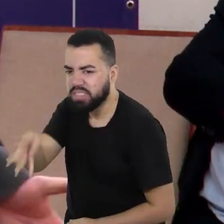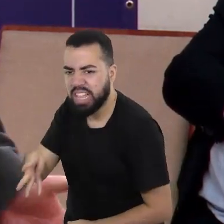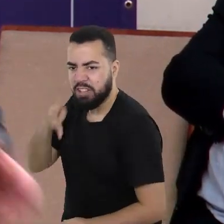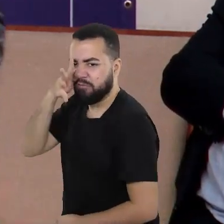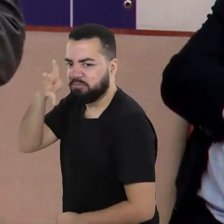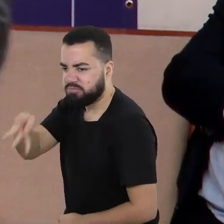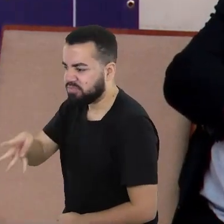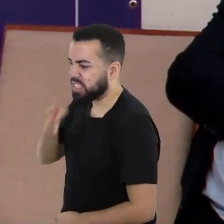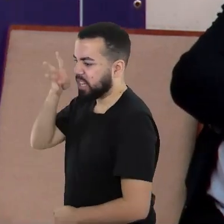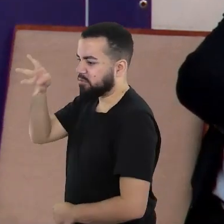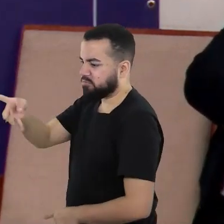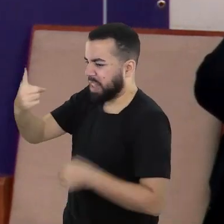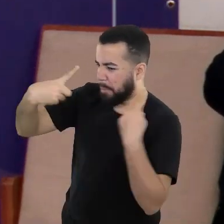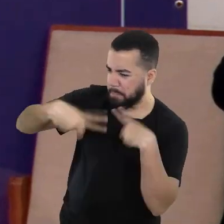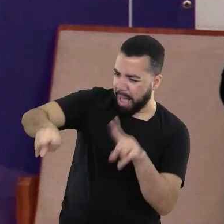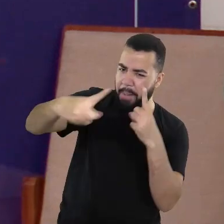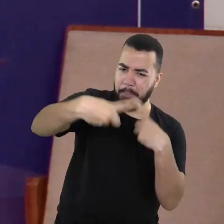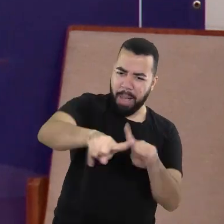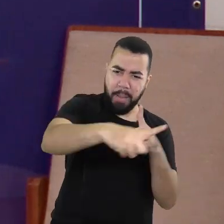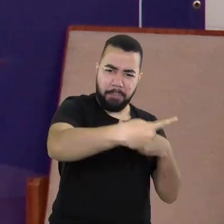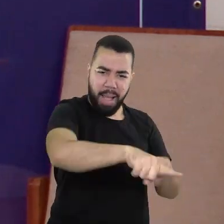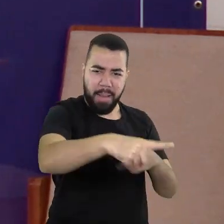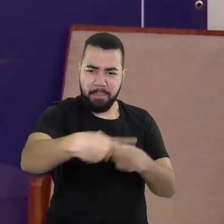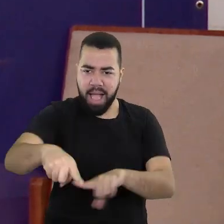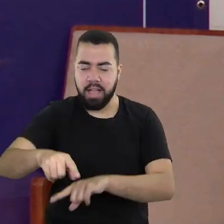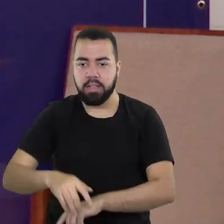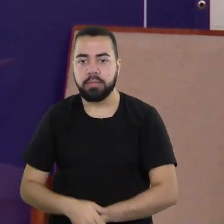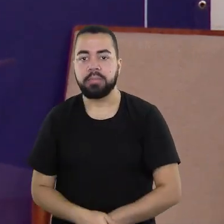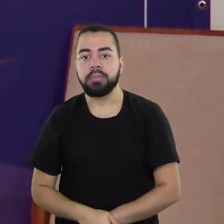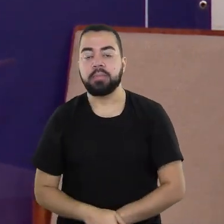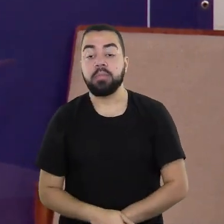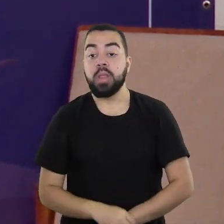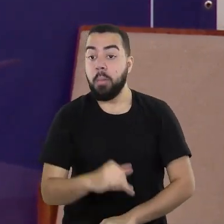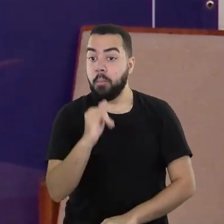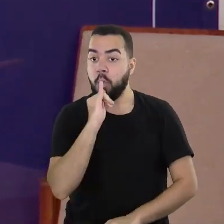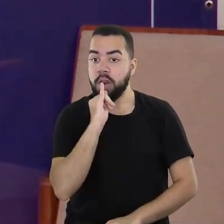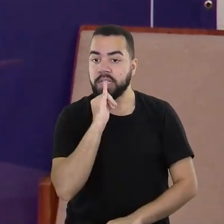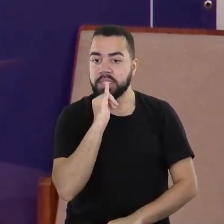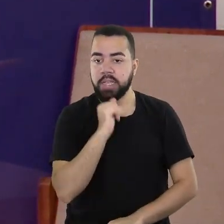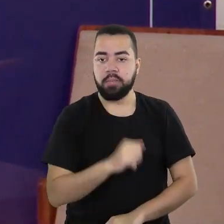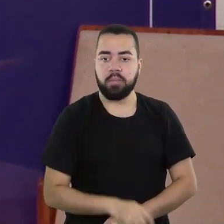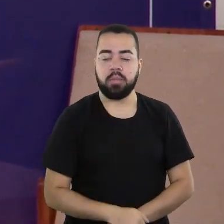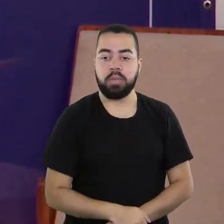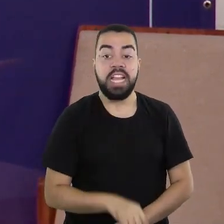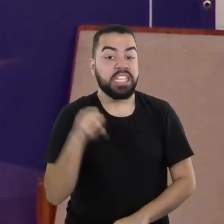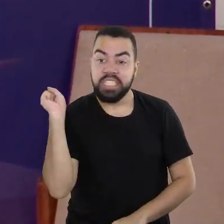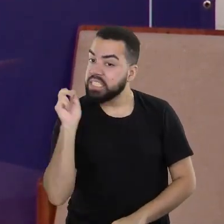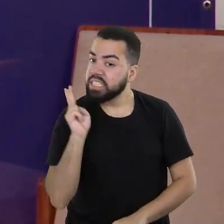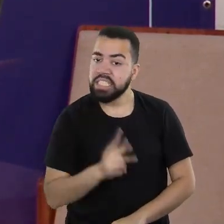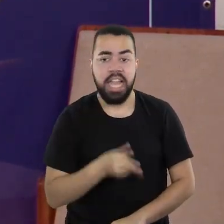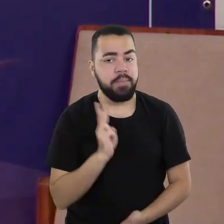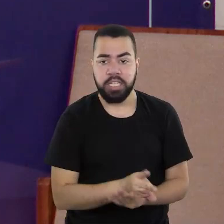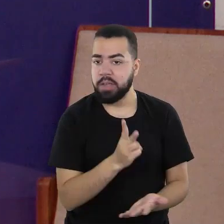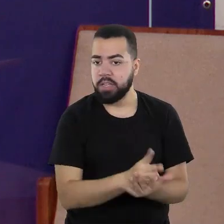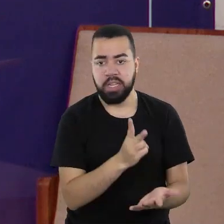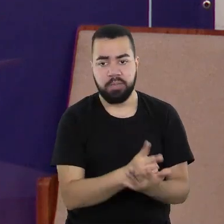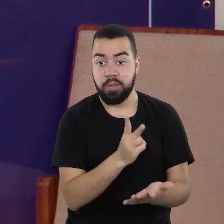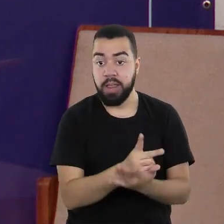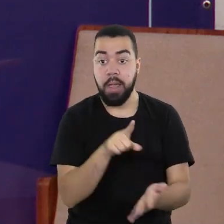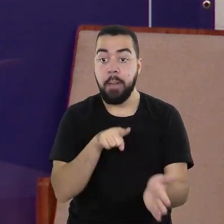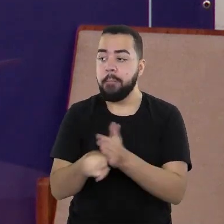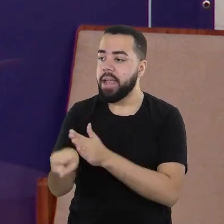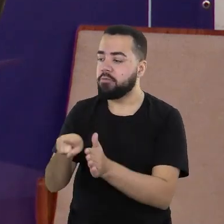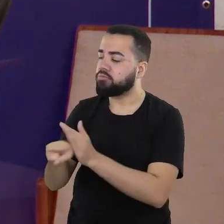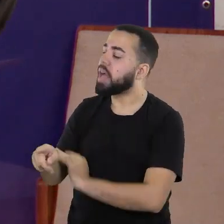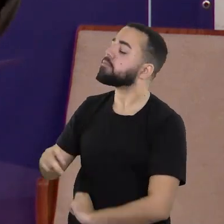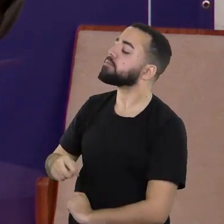É uma pergunta que eu sempre, pastor, o que que a igreja está fazendo pelas pessoas? A pergunta não é essa, a pergunta é o